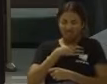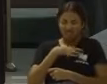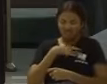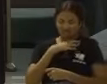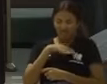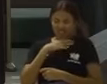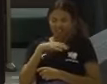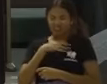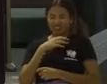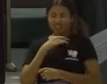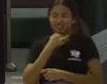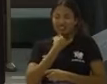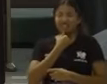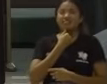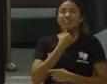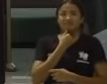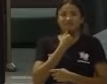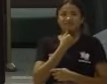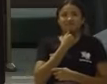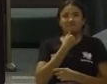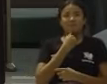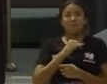filho podre por dentro.